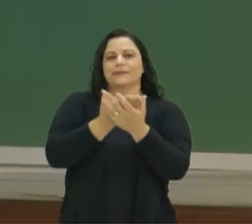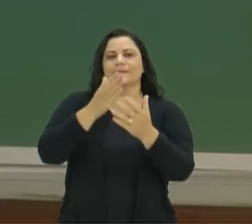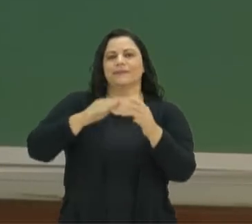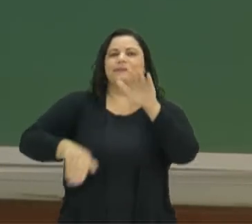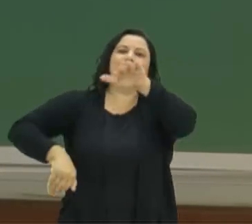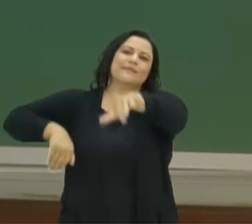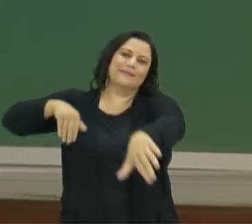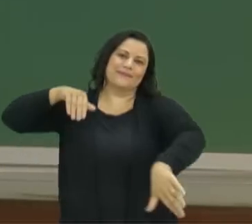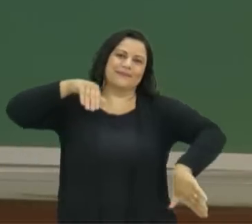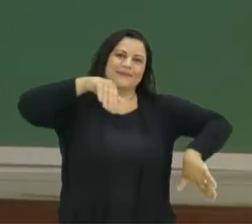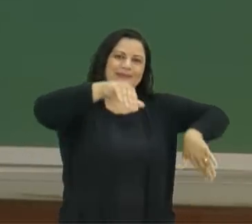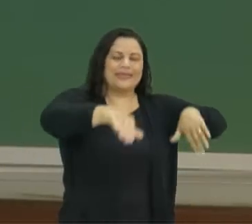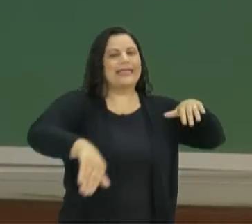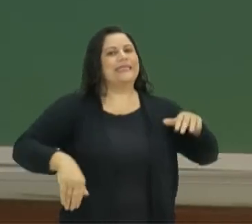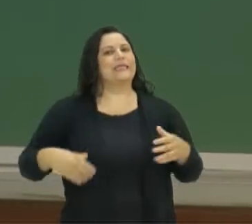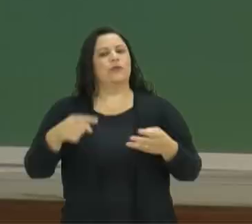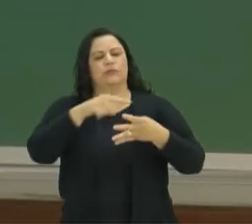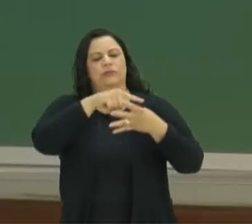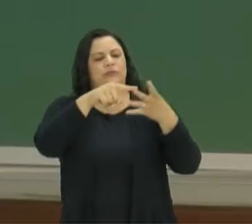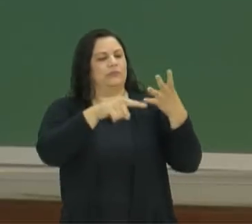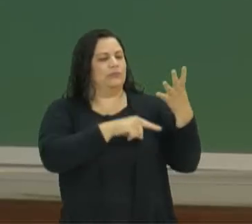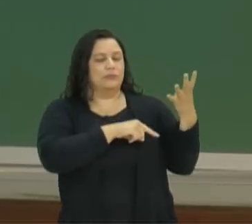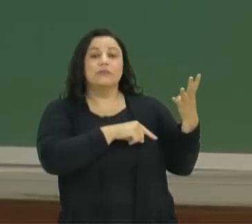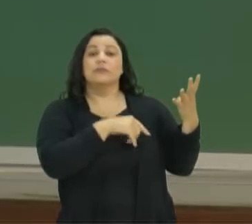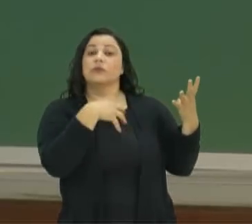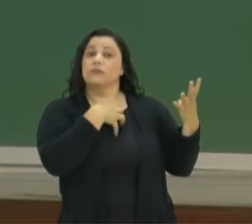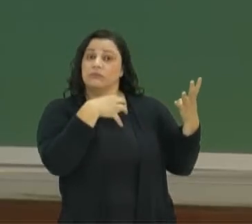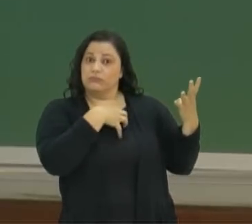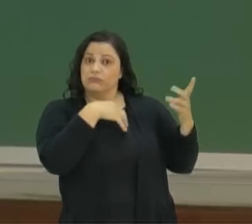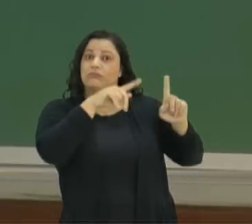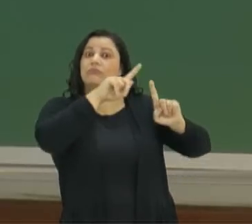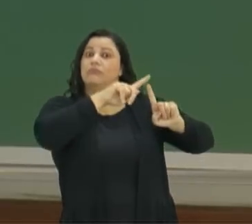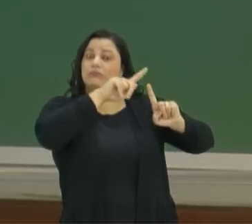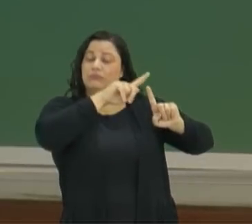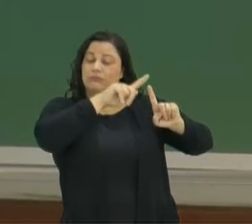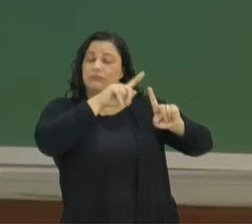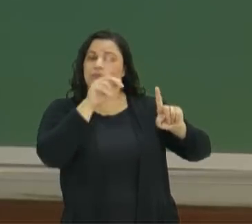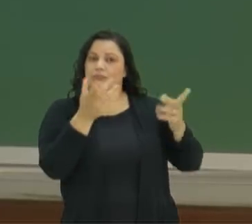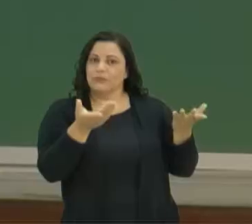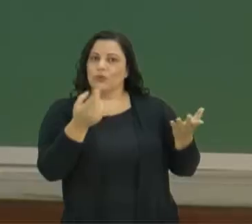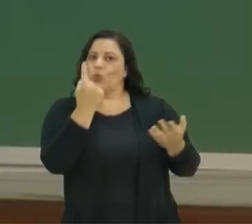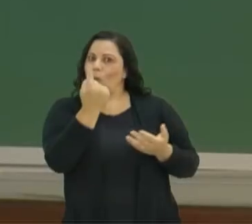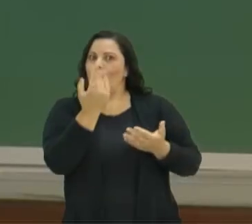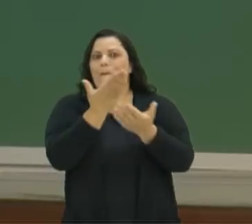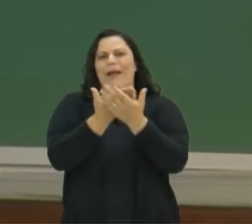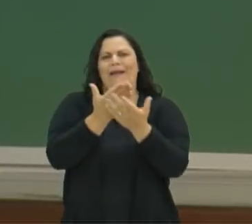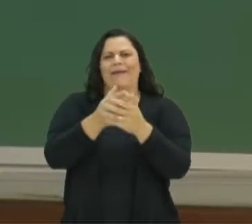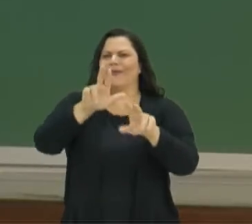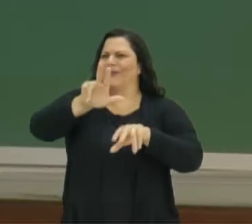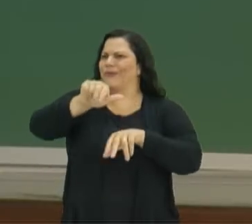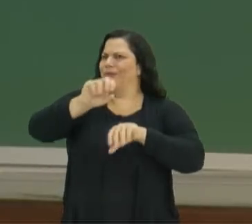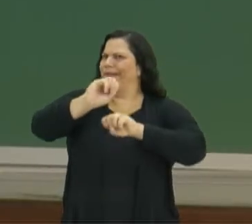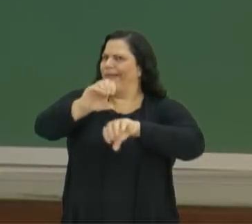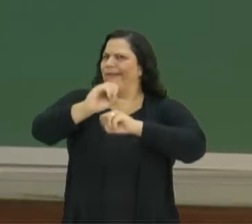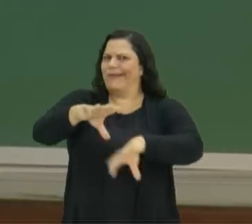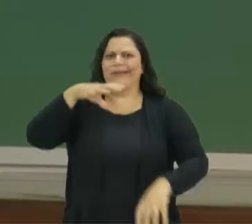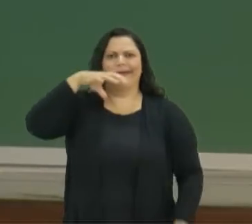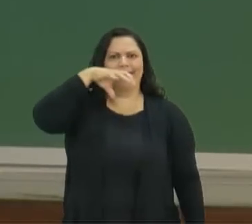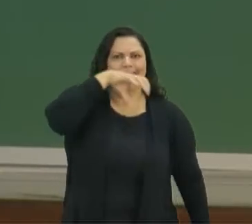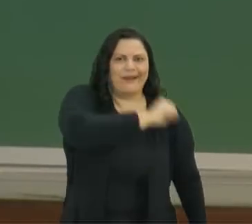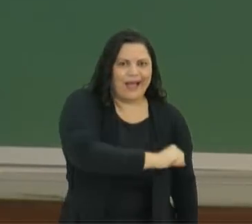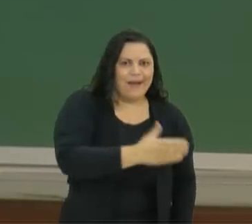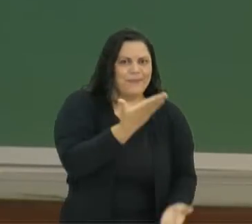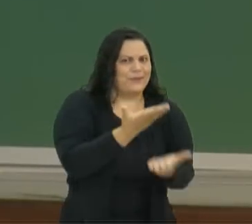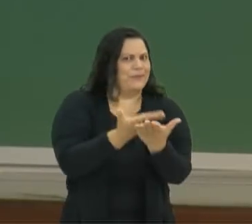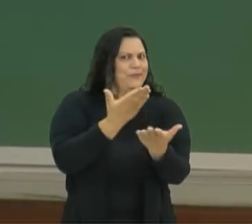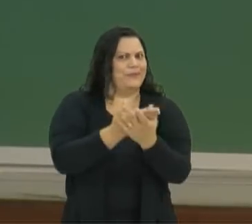né? Nós vimos os 4 estilos numa aula só. Eu nunca ensinei natação tão rápido na minha vida, né? Numa aula a gente